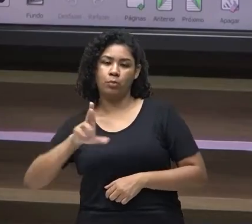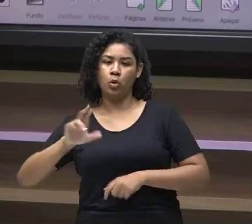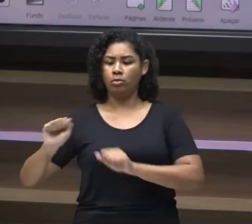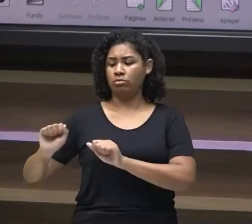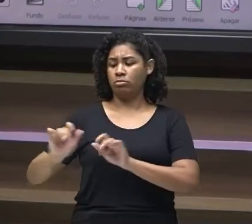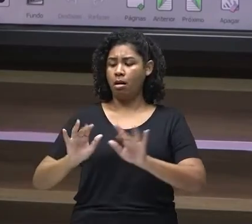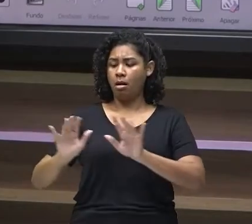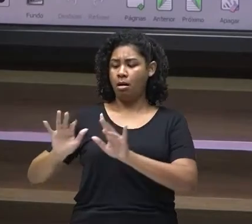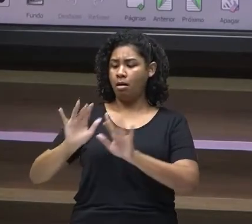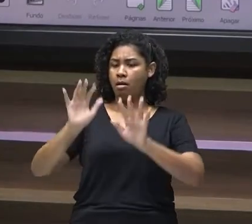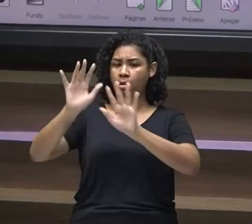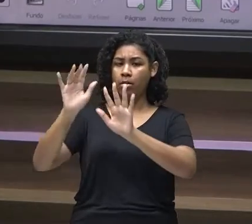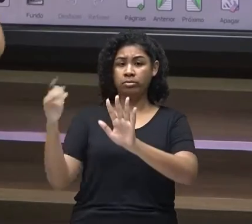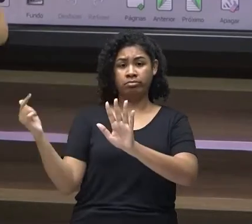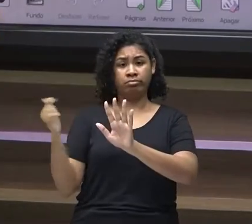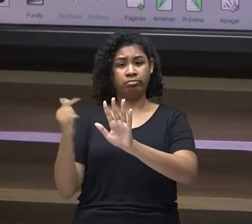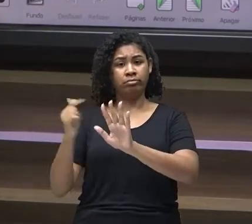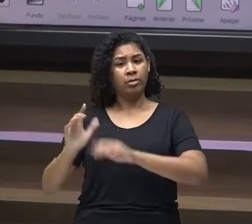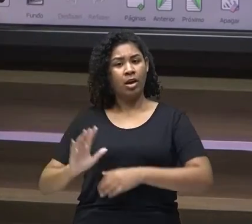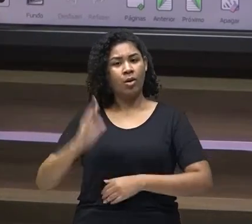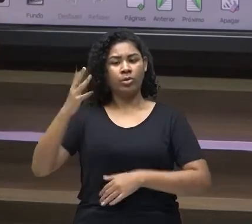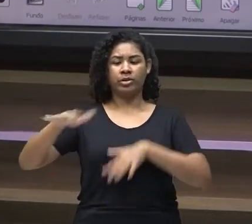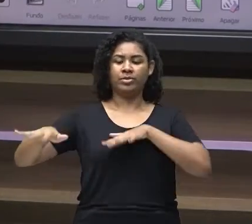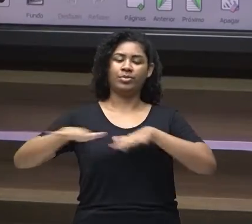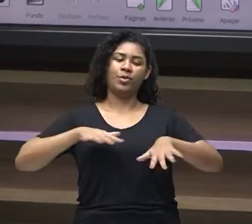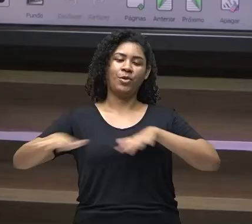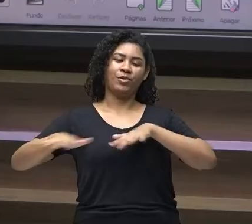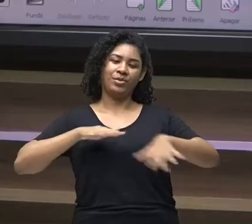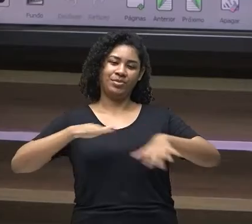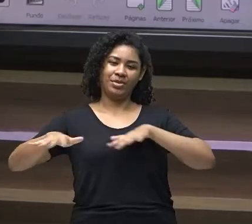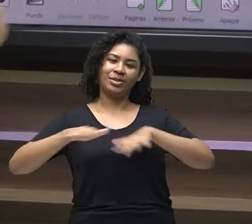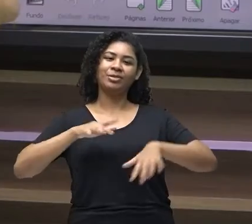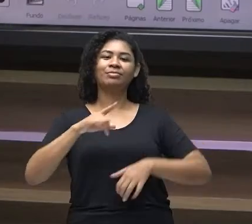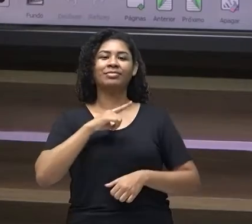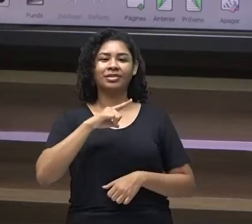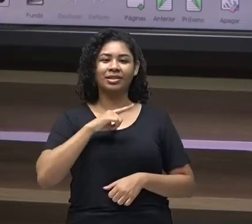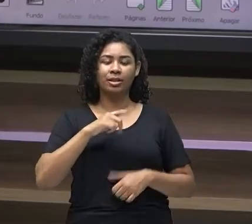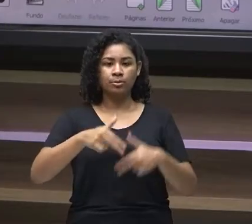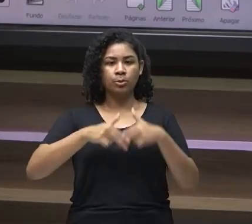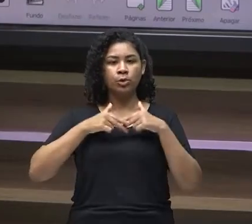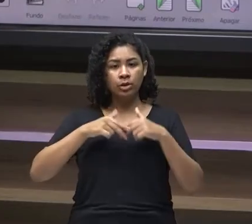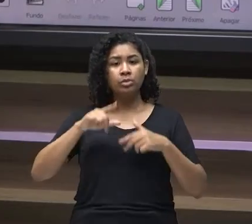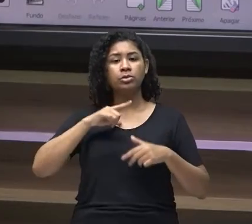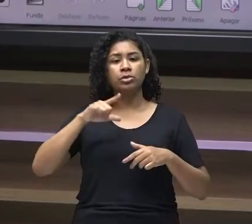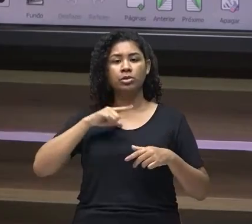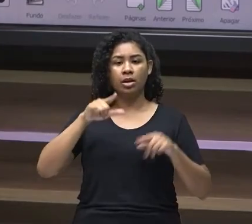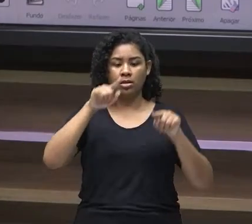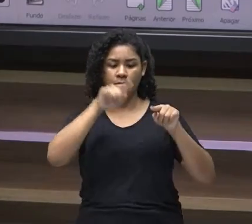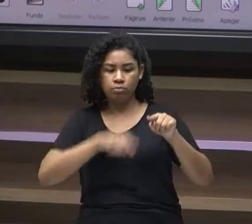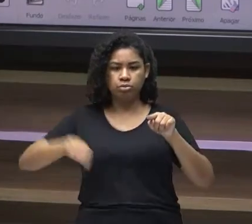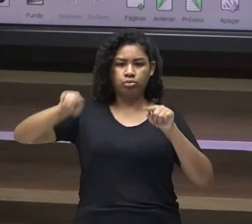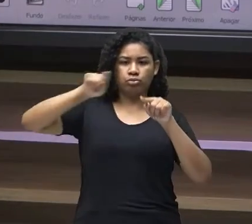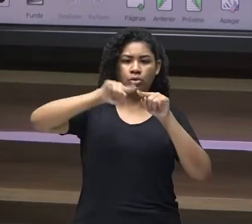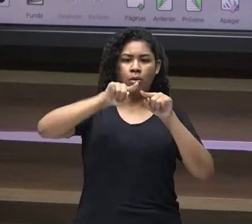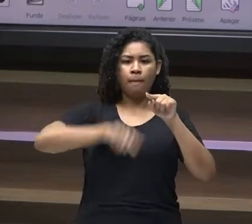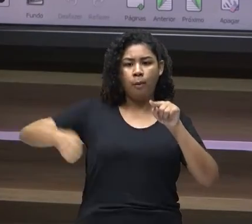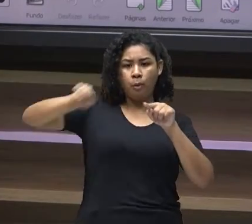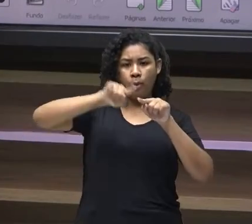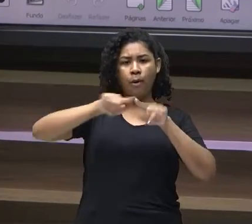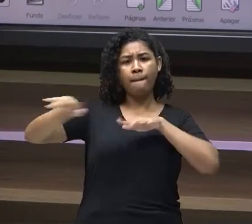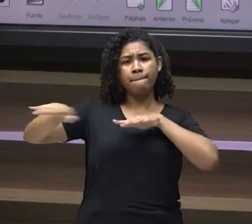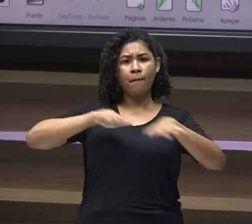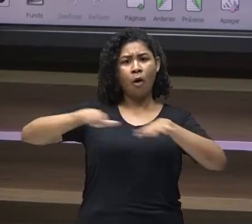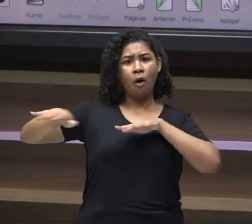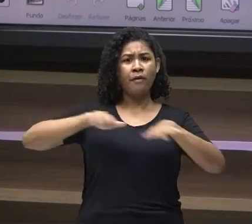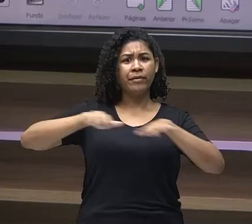energia térmica, acontece o movimento da turbina. E com o movimento da turbina, essas estruturas estão